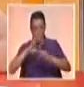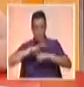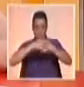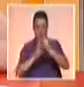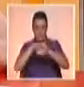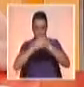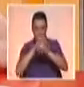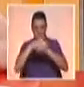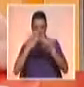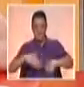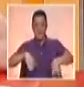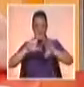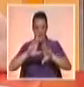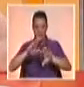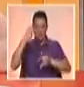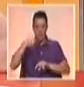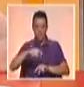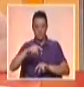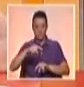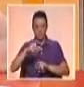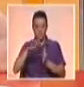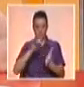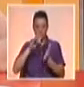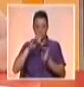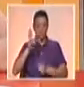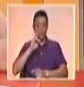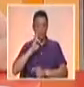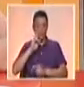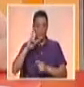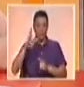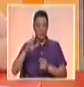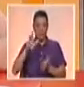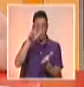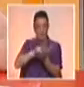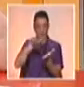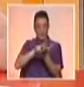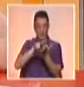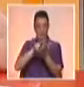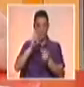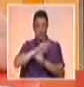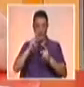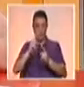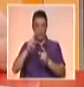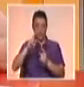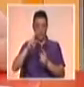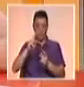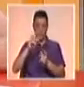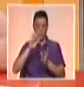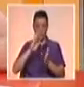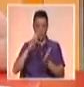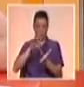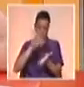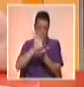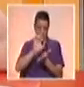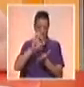uhum, etc. E tivemos pelo meio disto também um gestuário digital, que conforme o nome indica, tem uma série